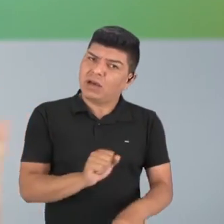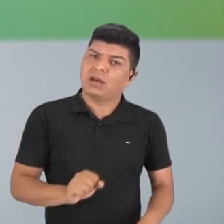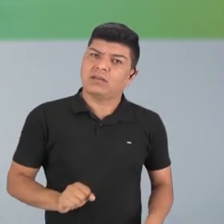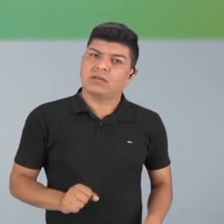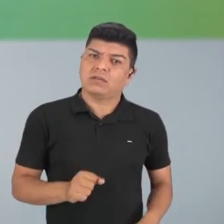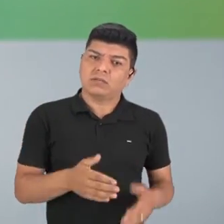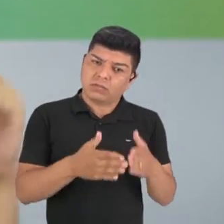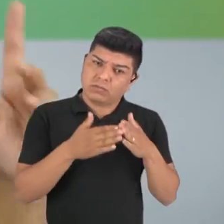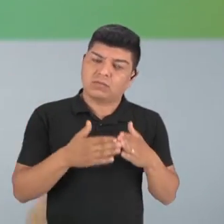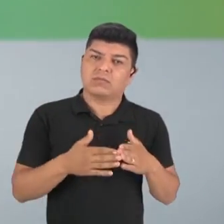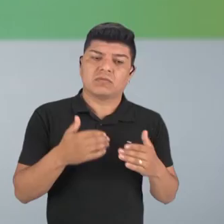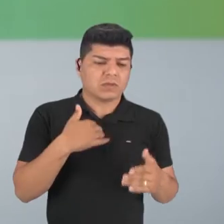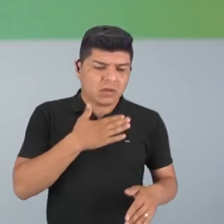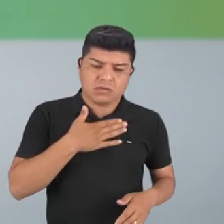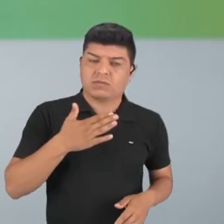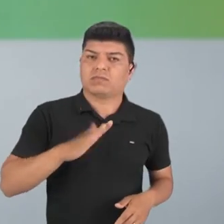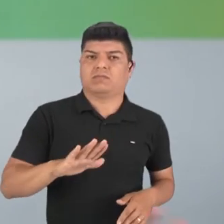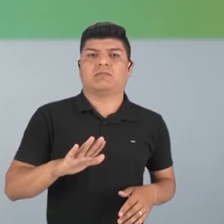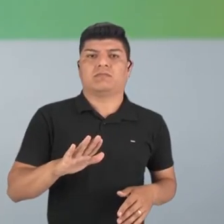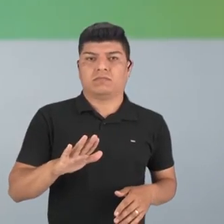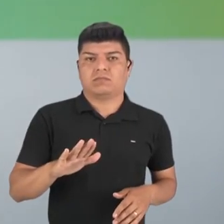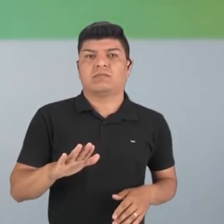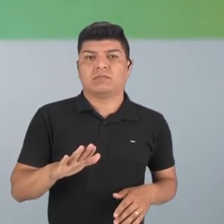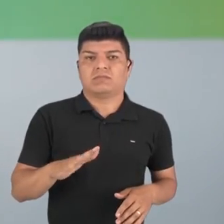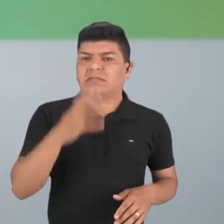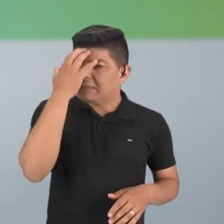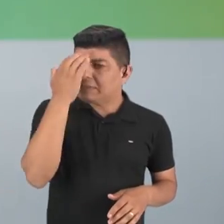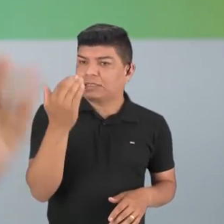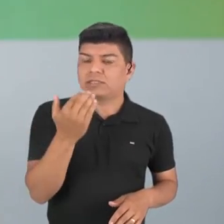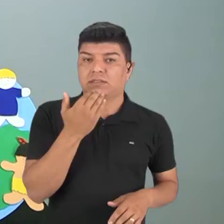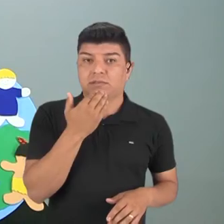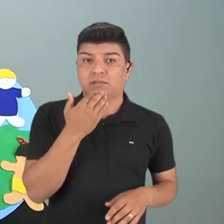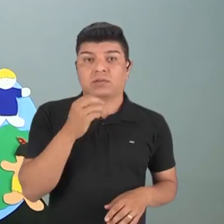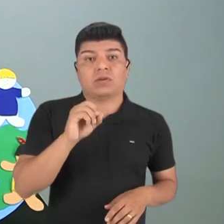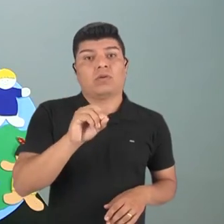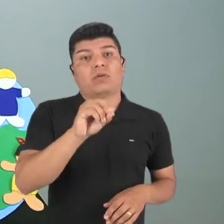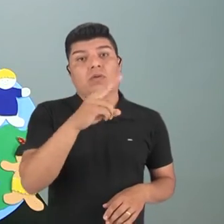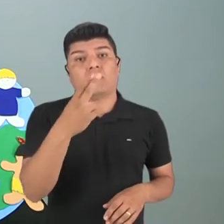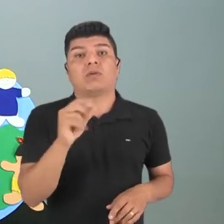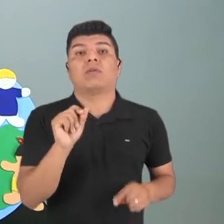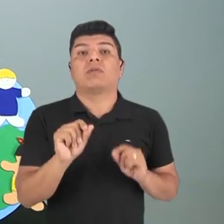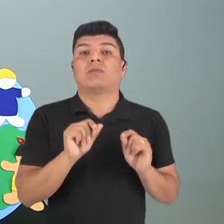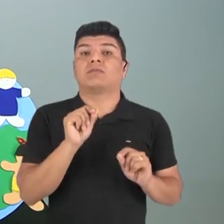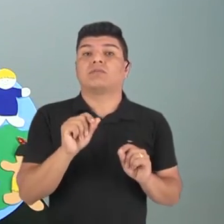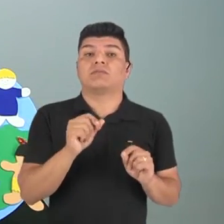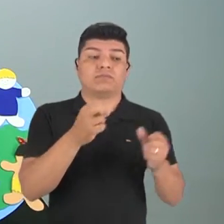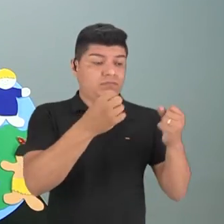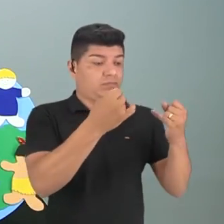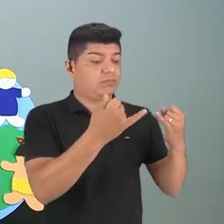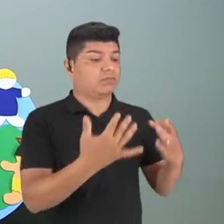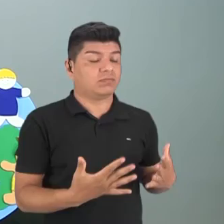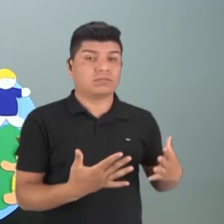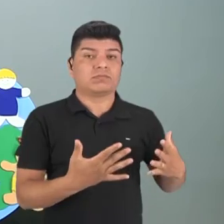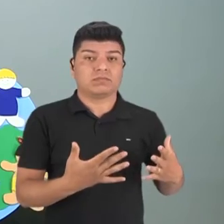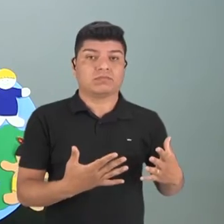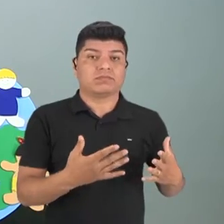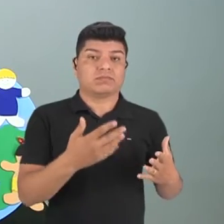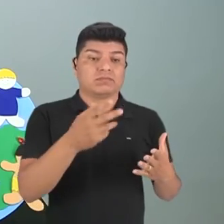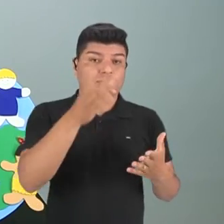isso, por favor, porque eu não gosto disso, eu estou chateado. Ou então, nós vamos explicar que isso